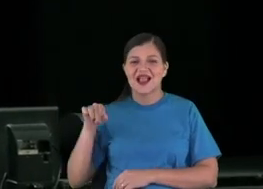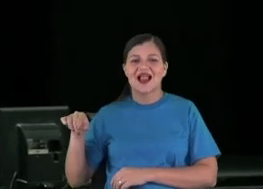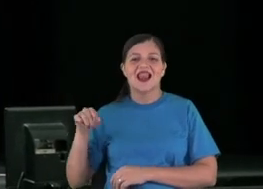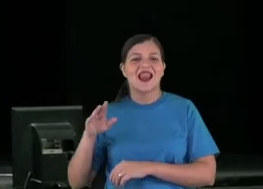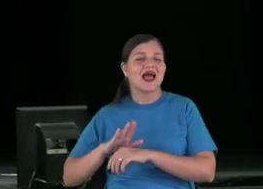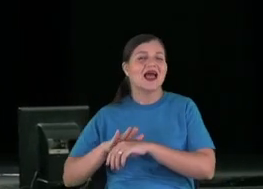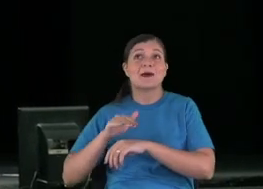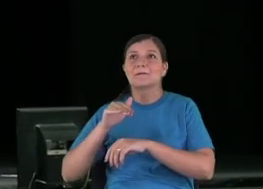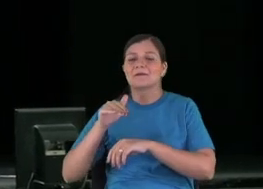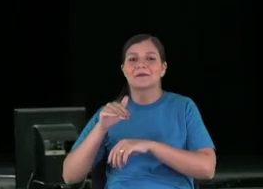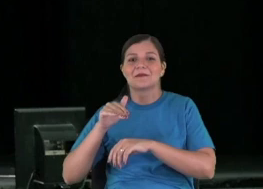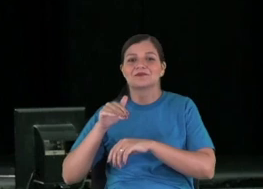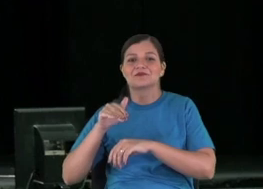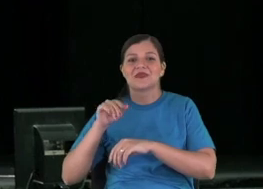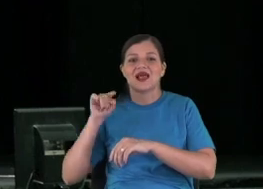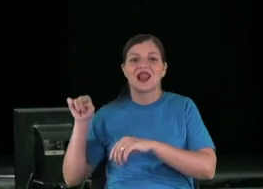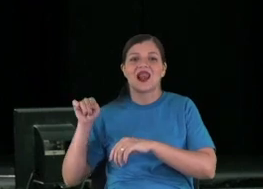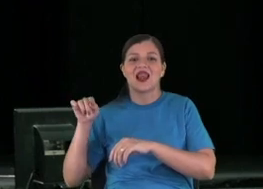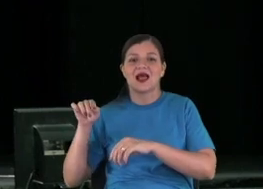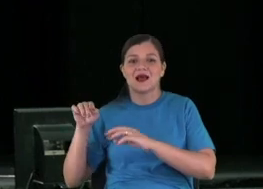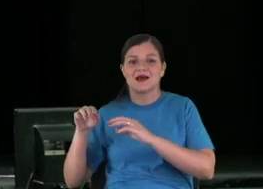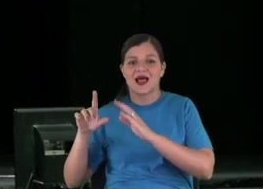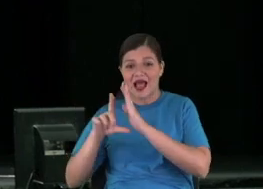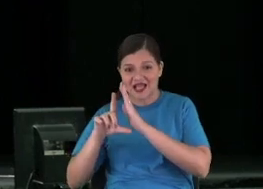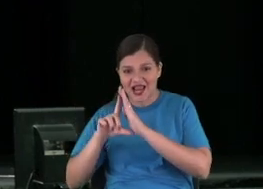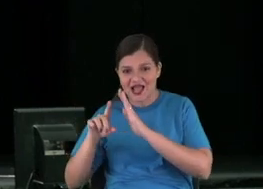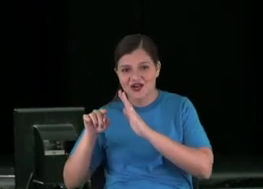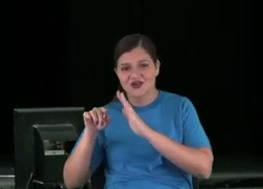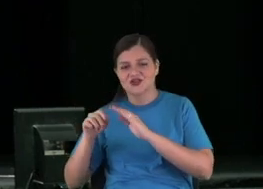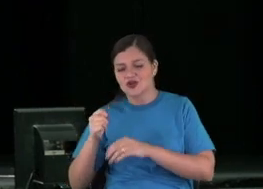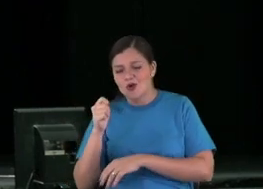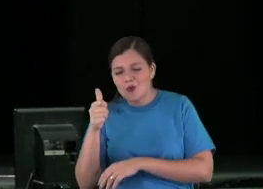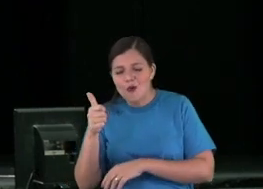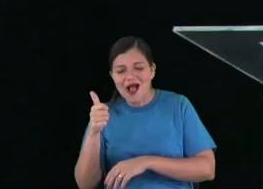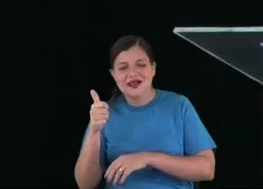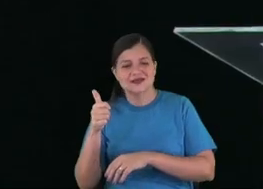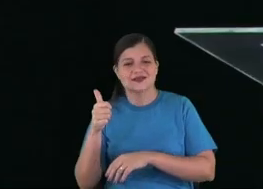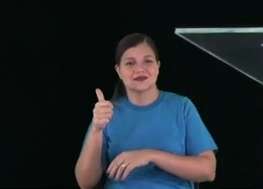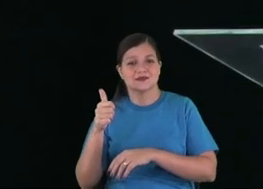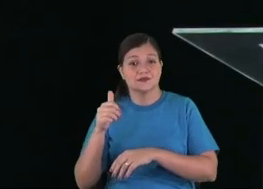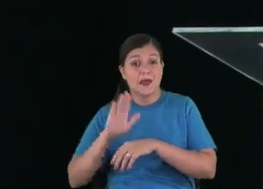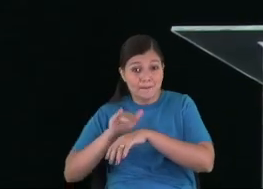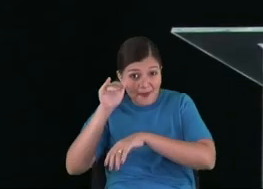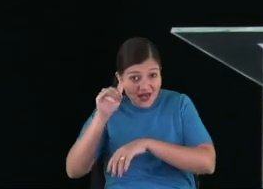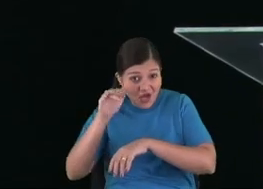passo anterior ao céu, entendeu? Ai, aquilo era maravilha, eu ia para ali. Minha mãe dizia o seguinte,